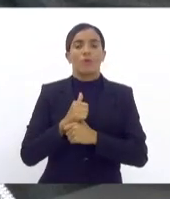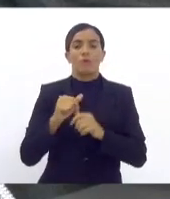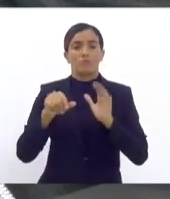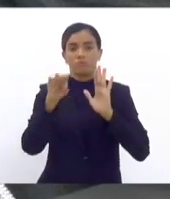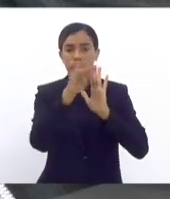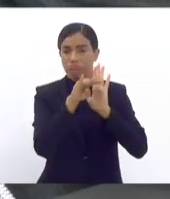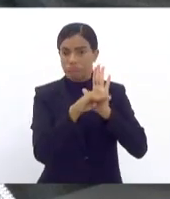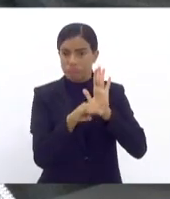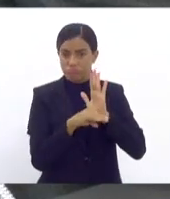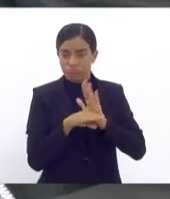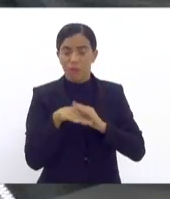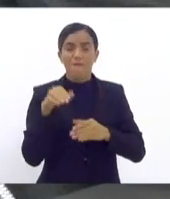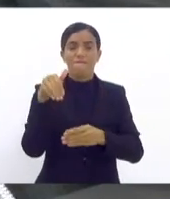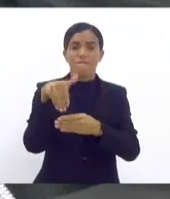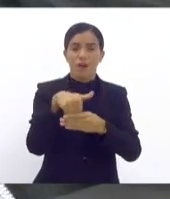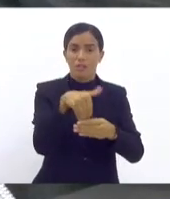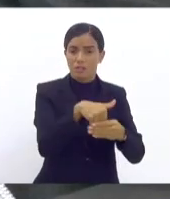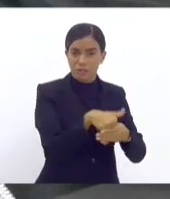projetos